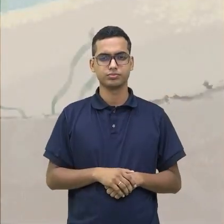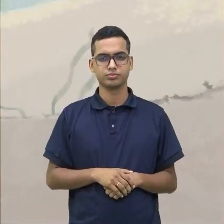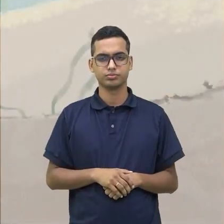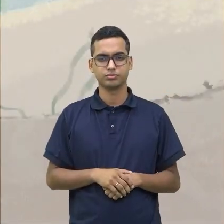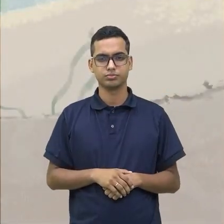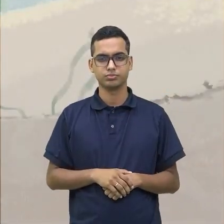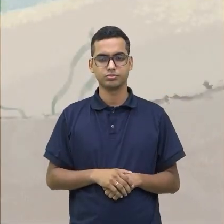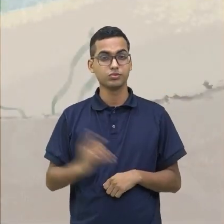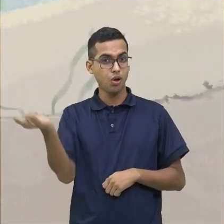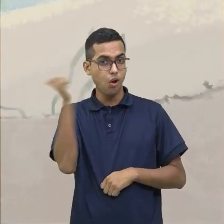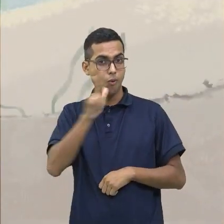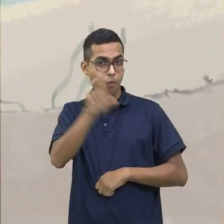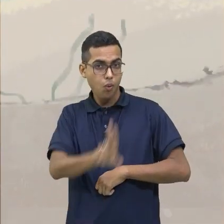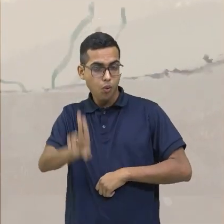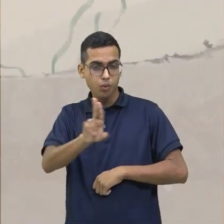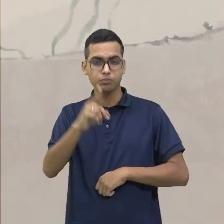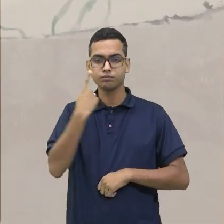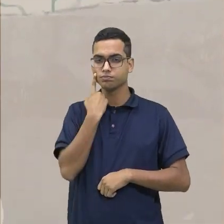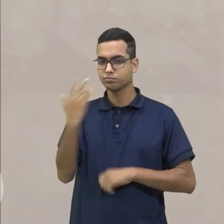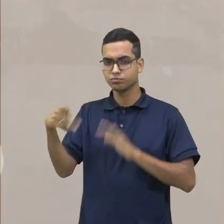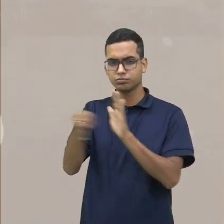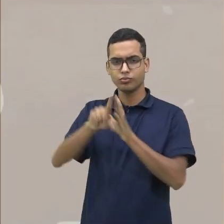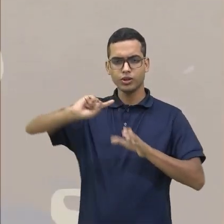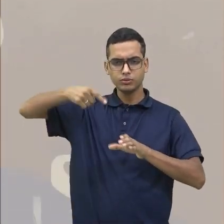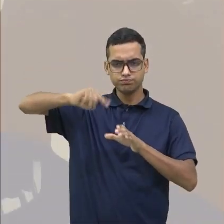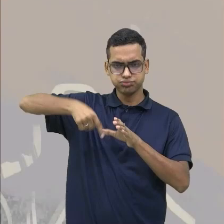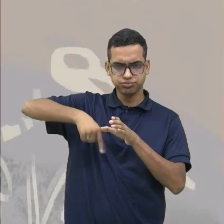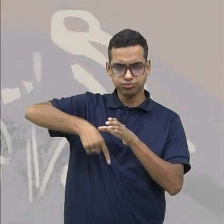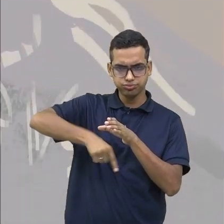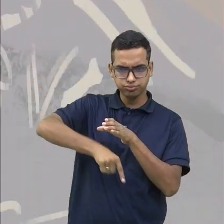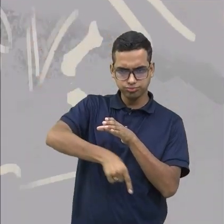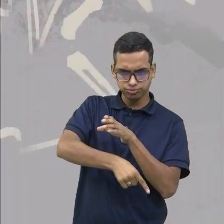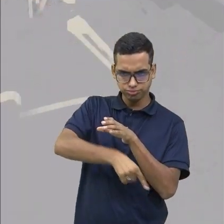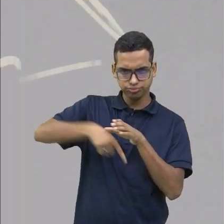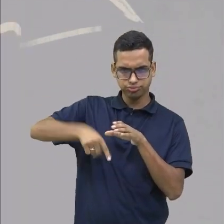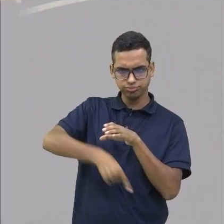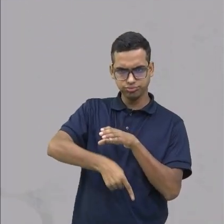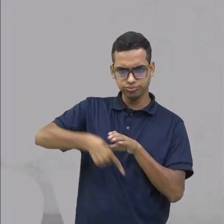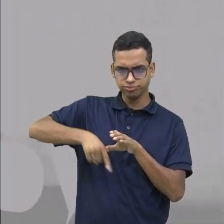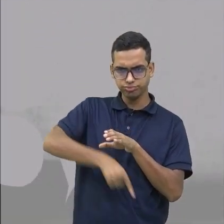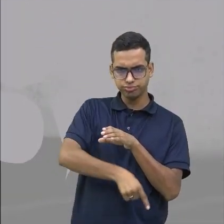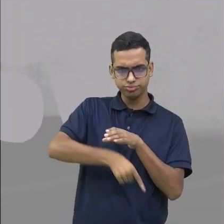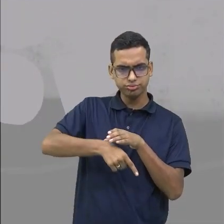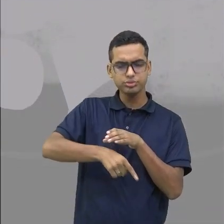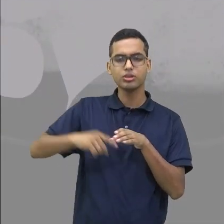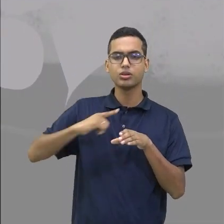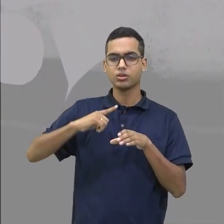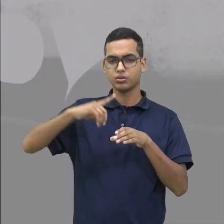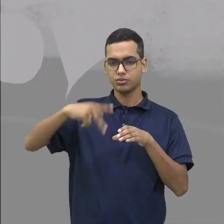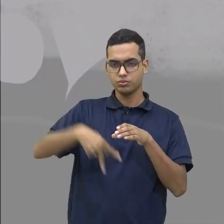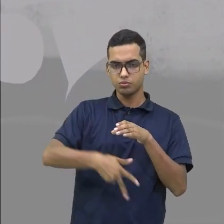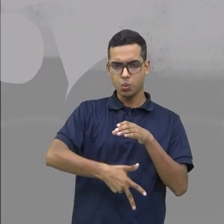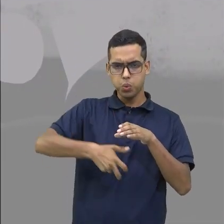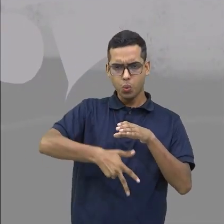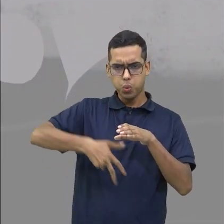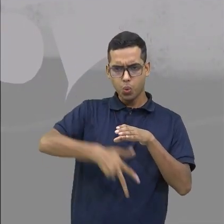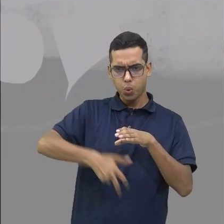Para serem utilizados, o petróleo e o gás natural são extraídos em poços de coleta.